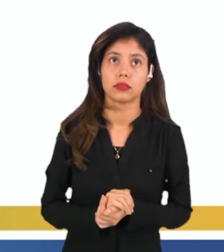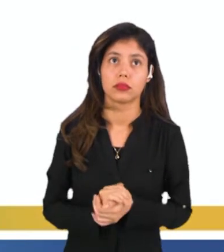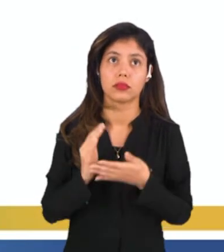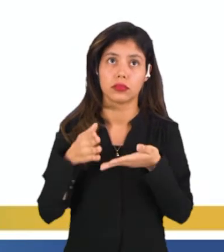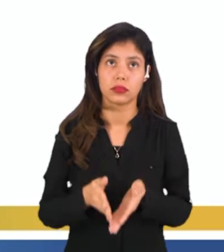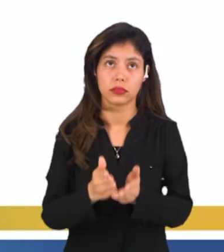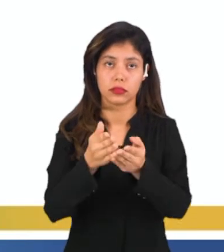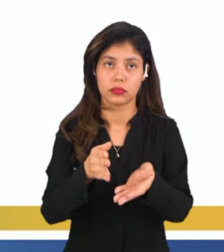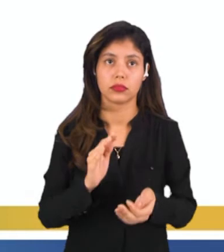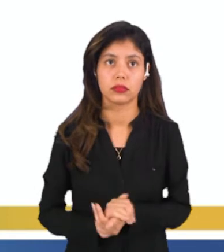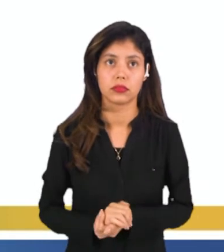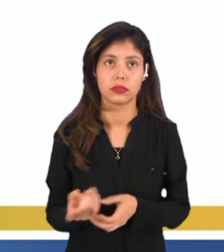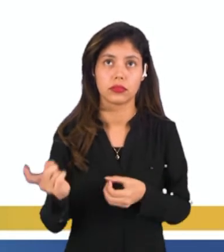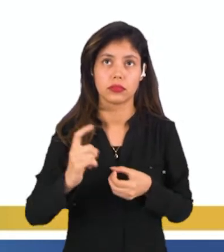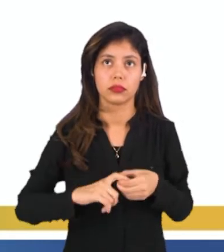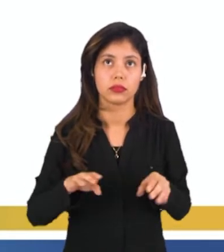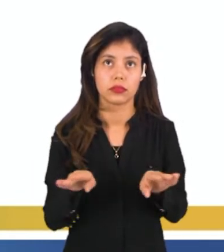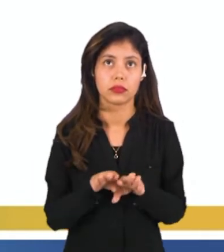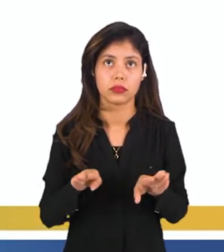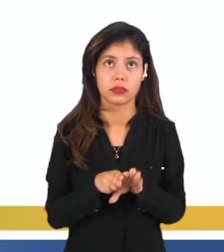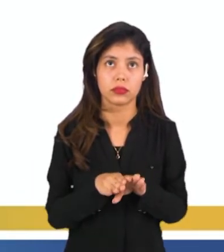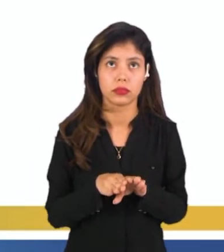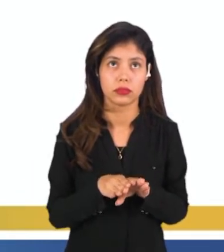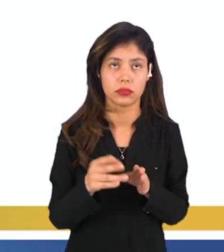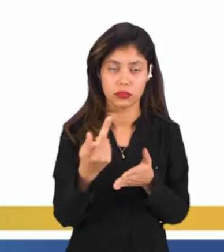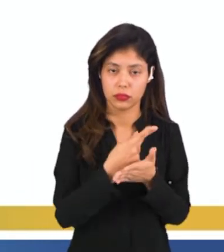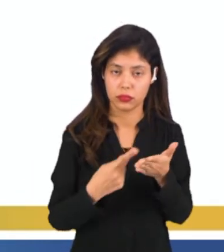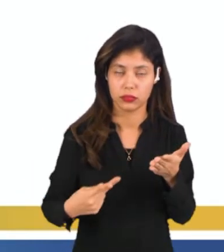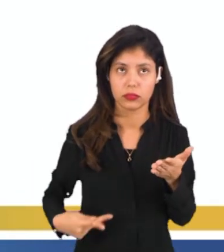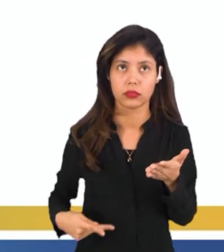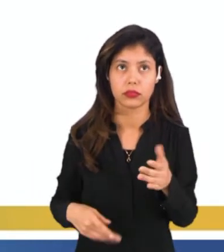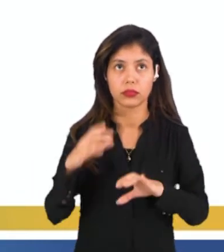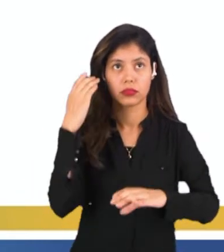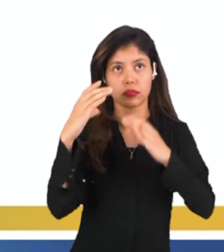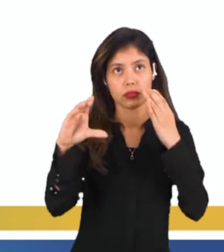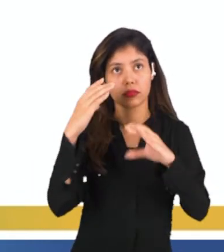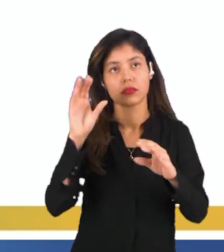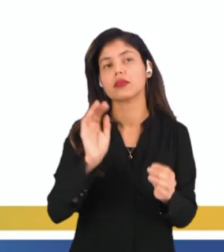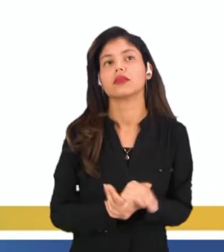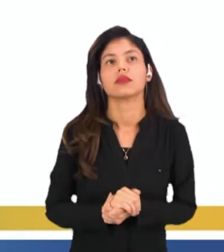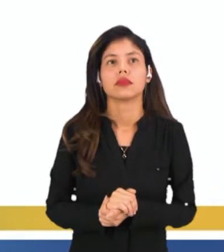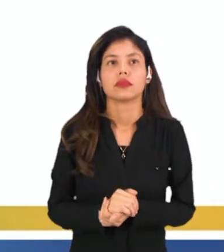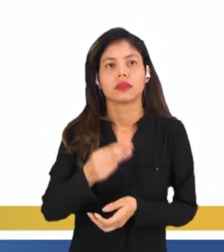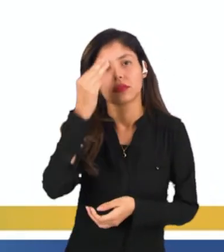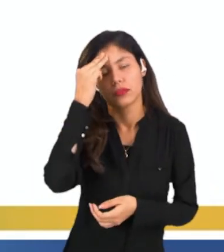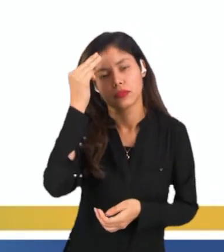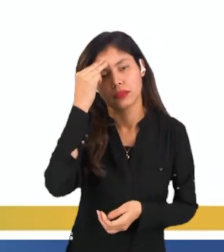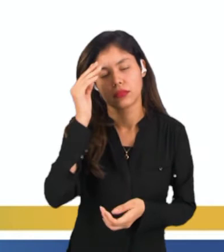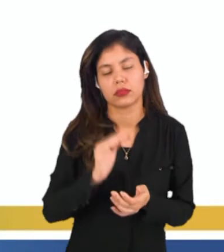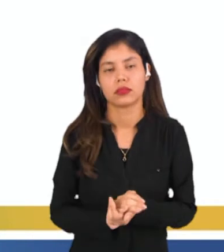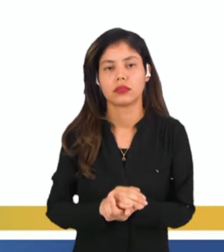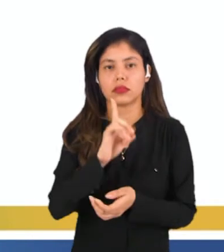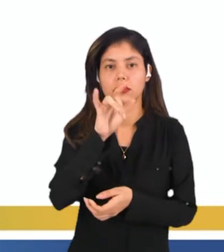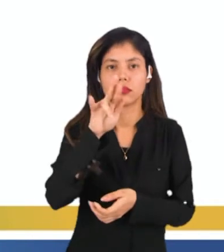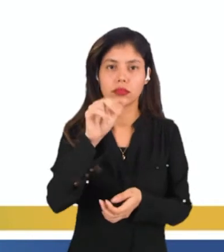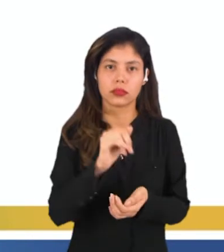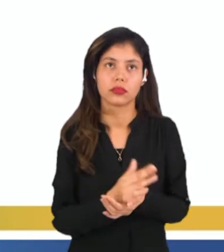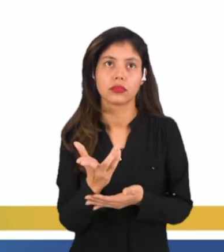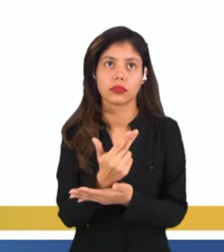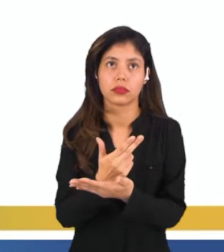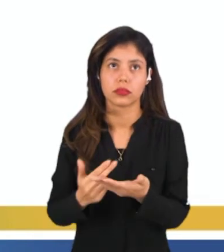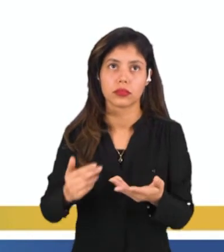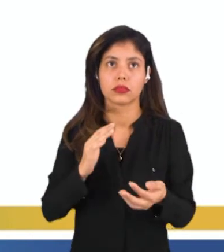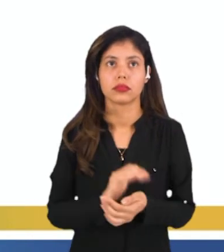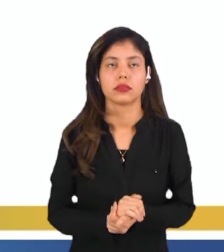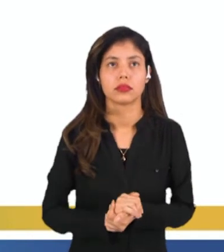navegaciones y regresos, poesías, cantos ceremoniales, memorial de la Isla Negra, arte de